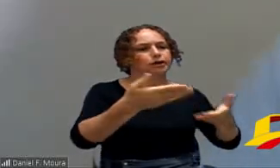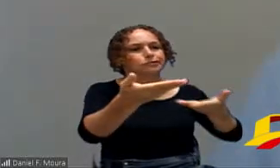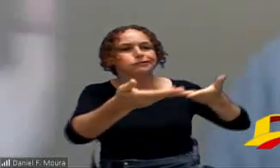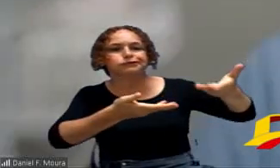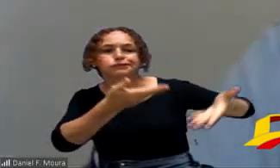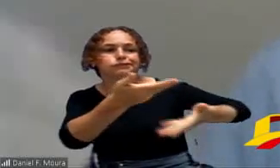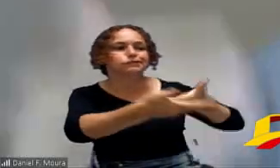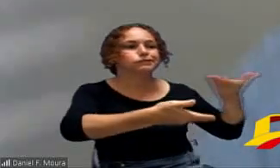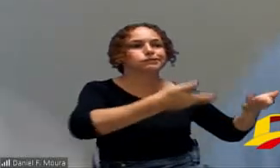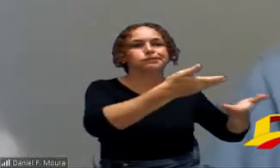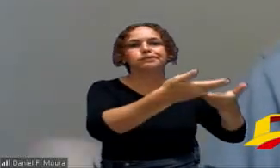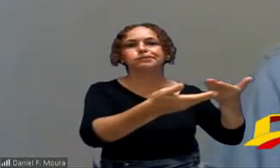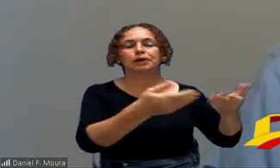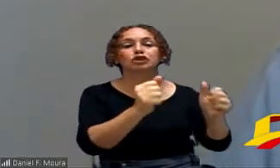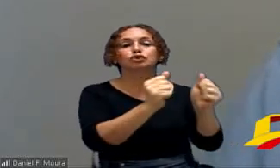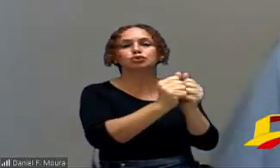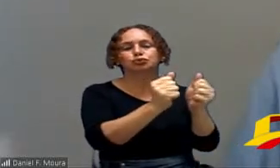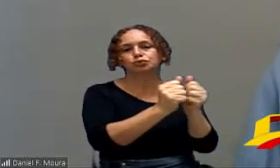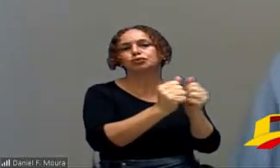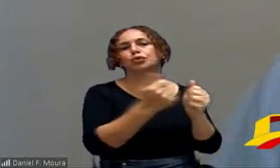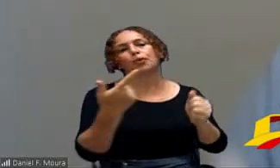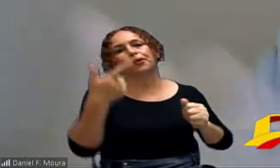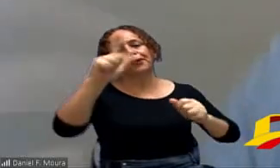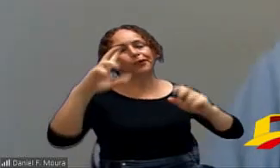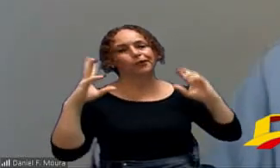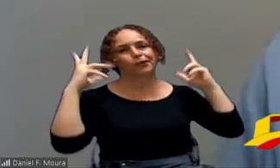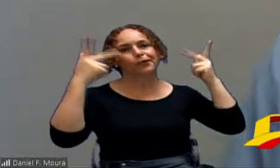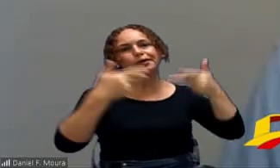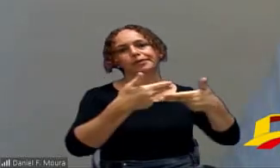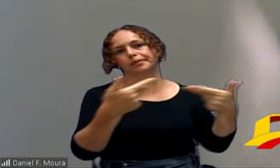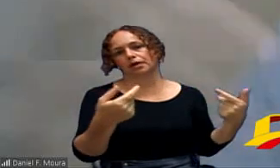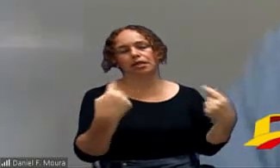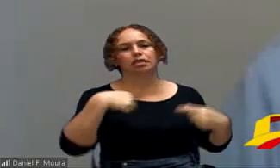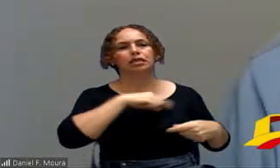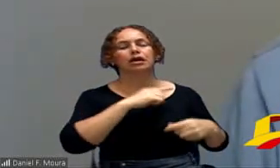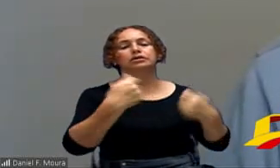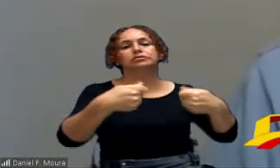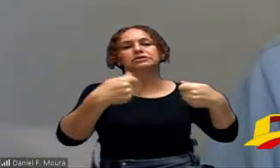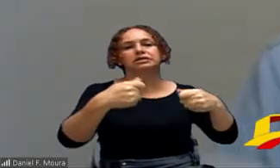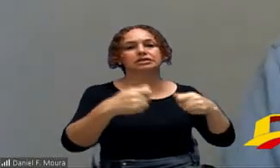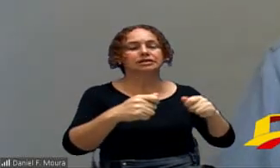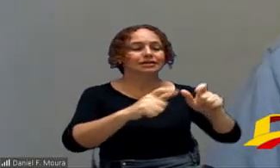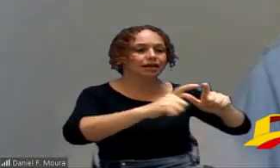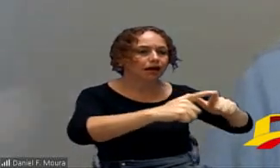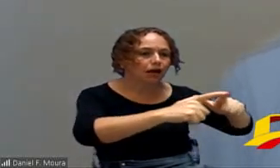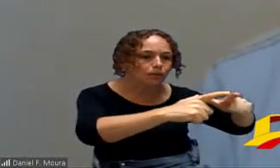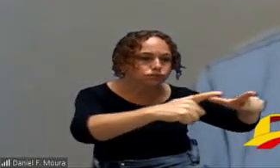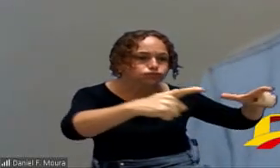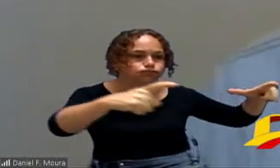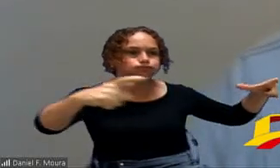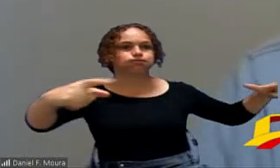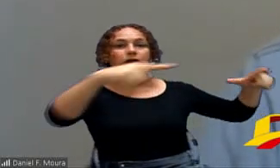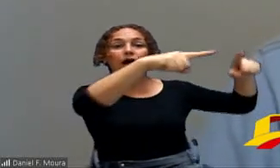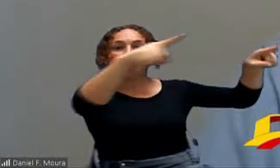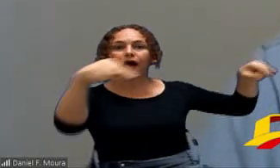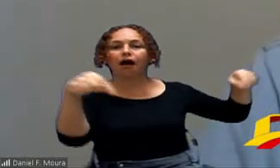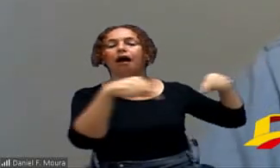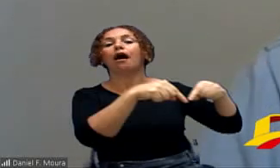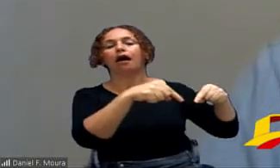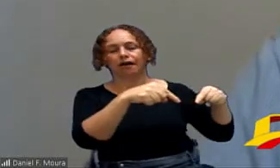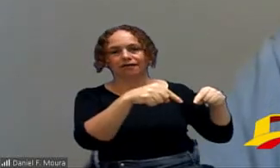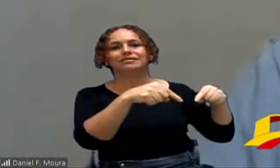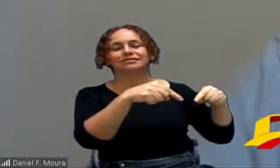recinto pequeno e pronto, os elefantes vão ser forçados. A gente precisa de áreas amplas para que eles possam escolher com que eles vão socializar e a hora que eles vão socializar.